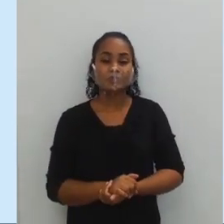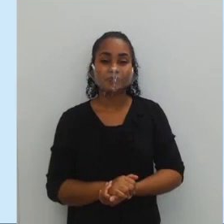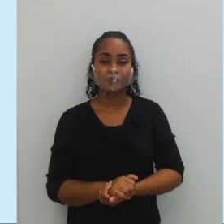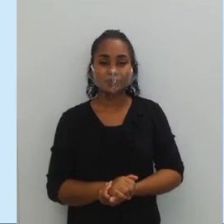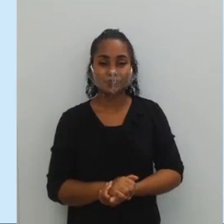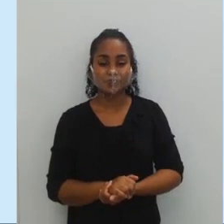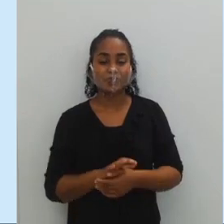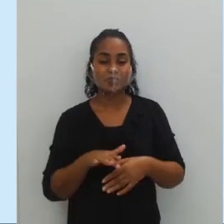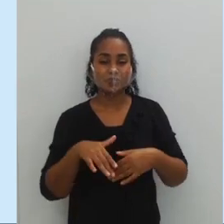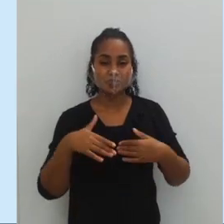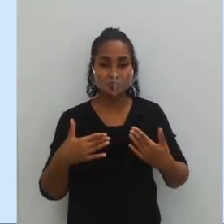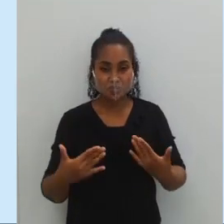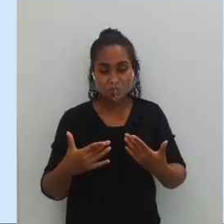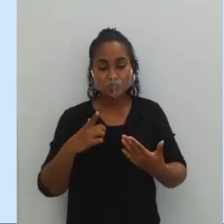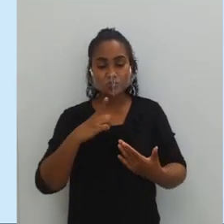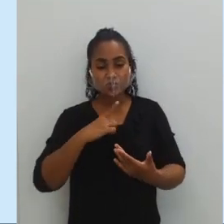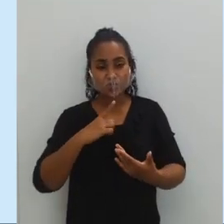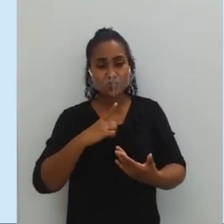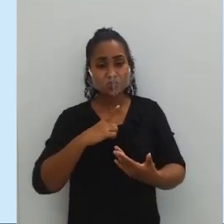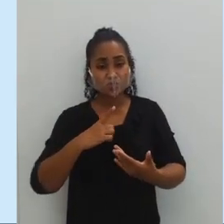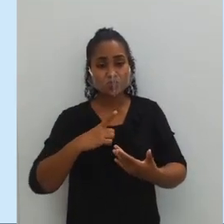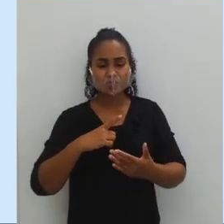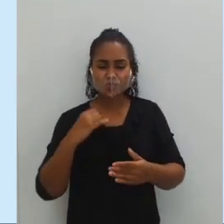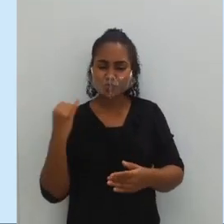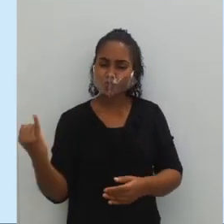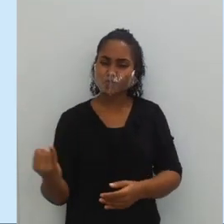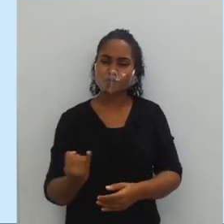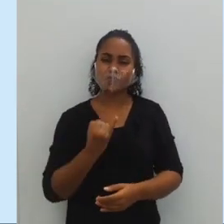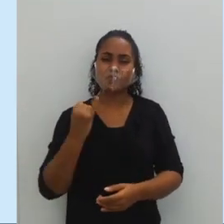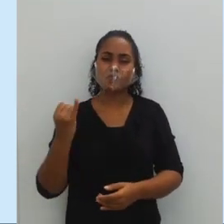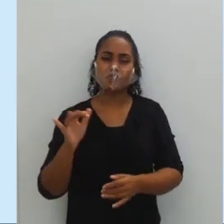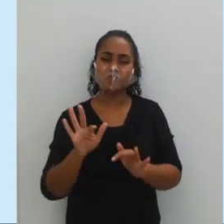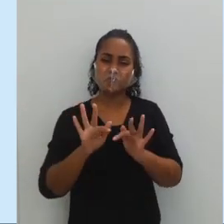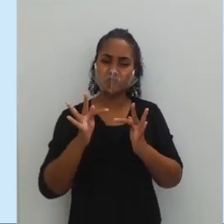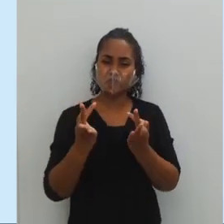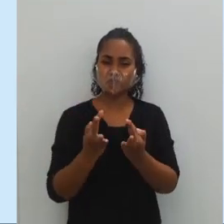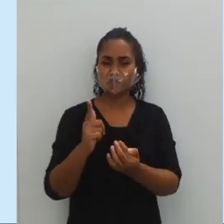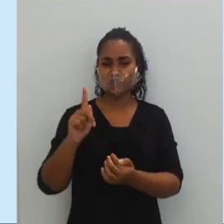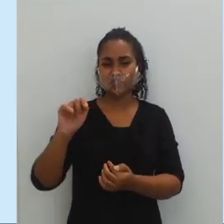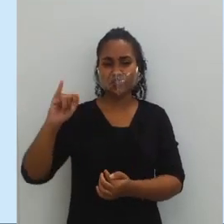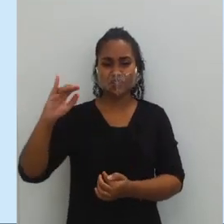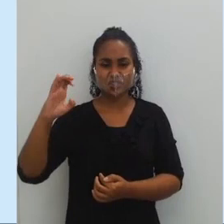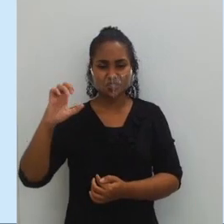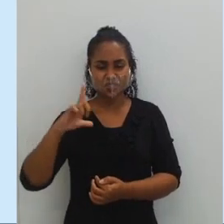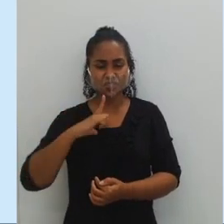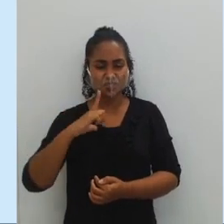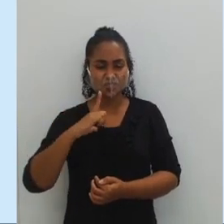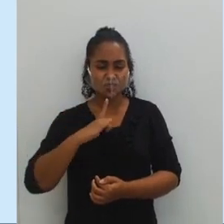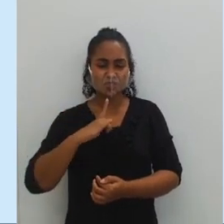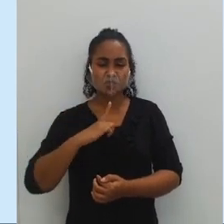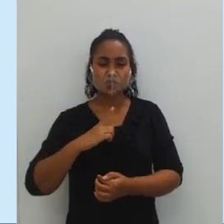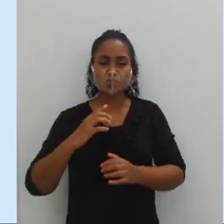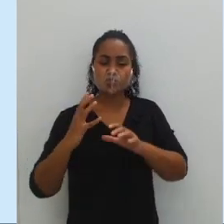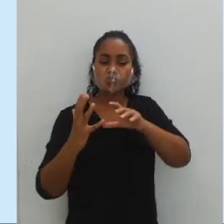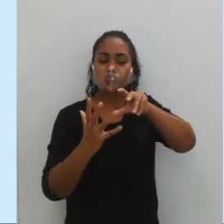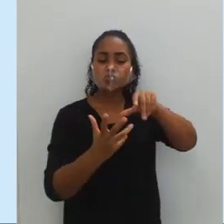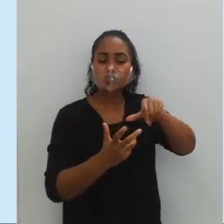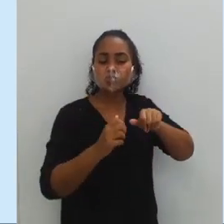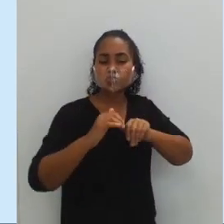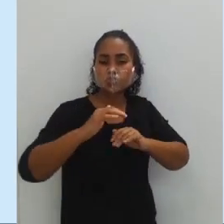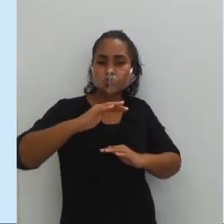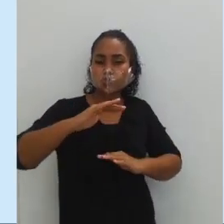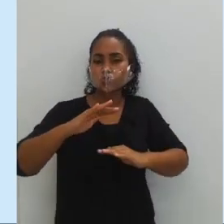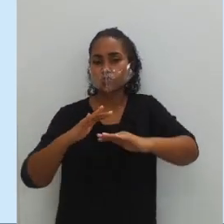Então, além disso tudo, a grande importância da família Gracie na propagação mundial do jiu-jitsu,